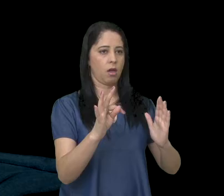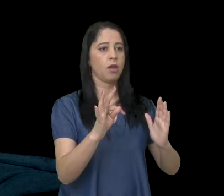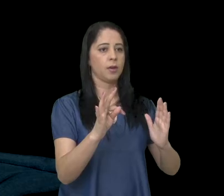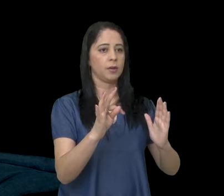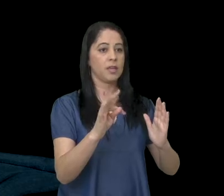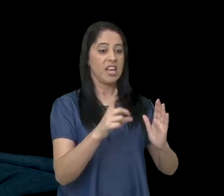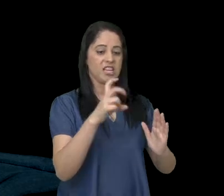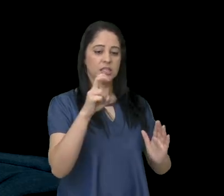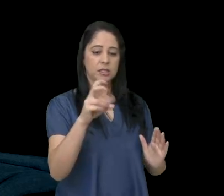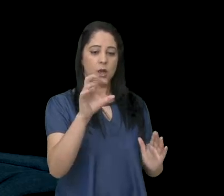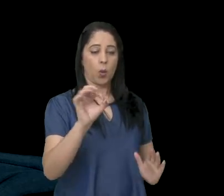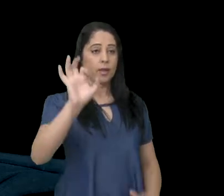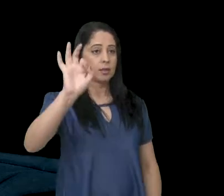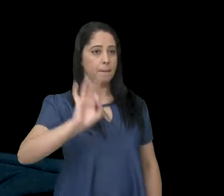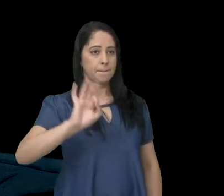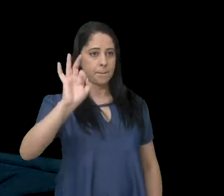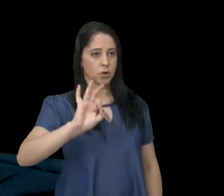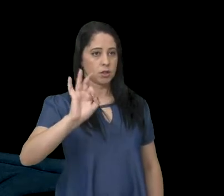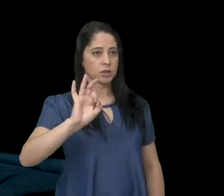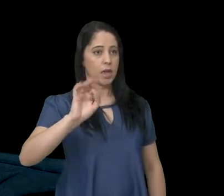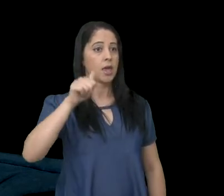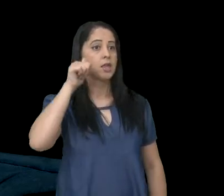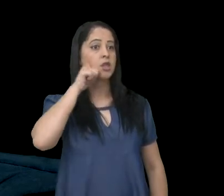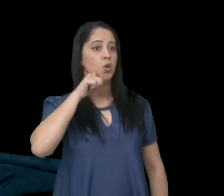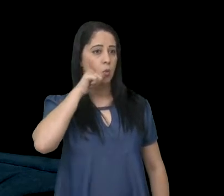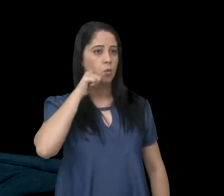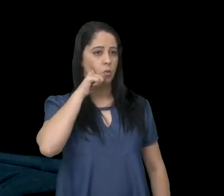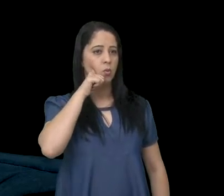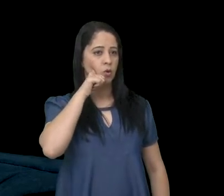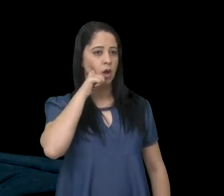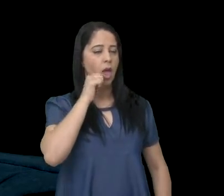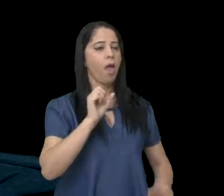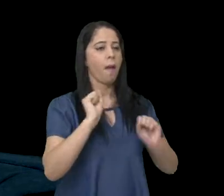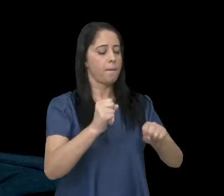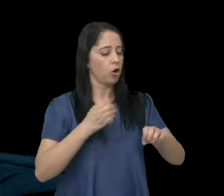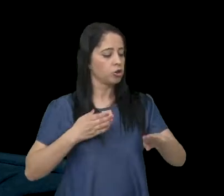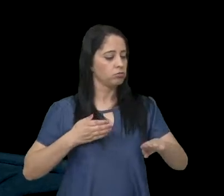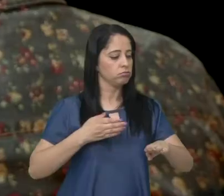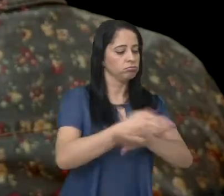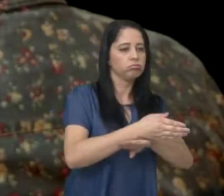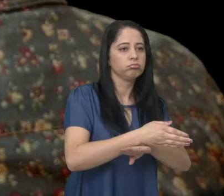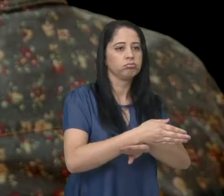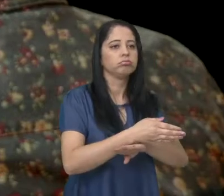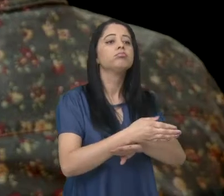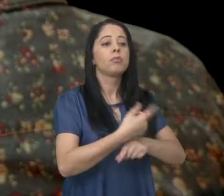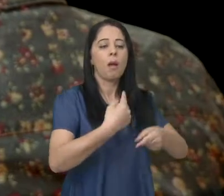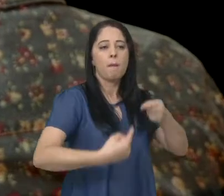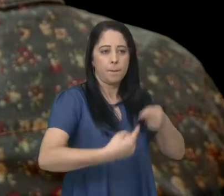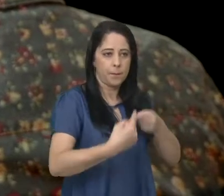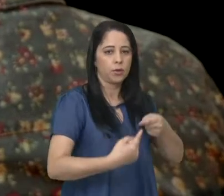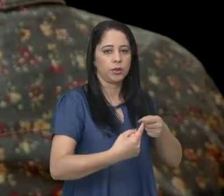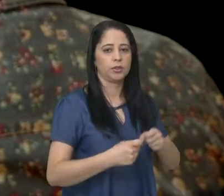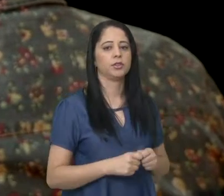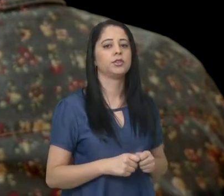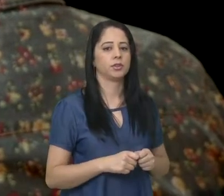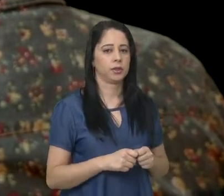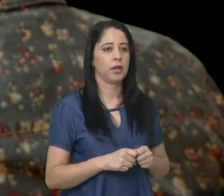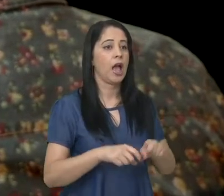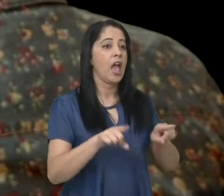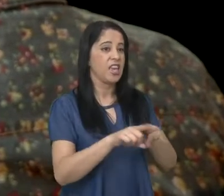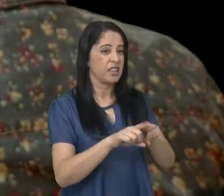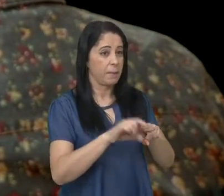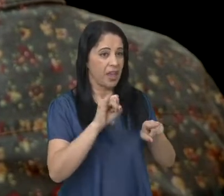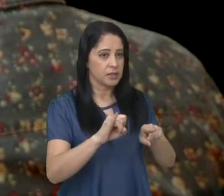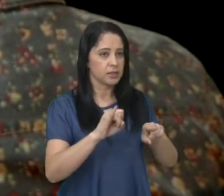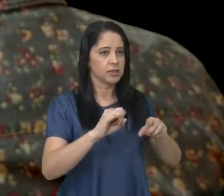hoje 50% de mulheres, tanto do ponto de vista da organização interna do PT, como também nas chapas de